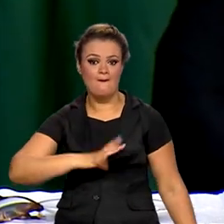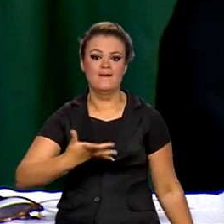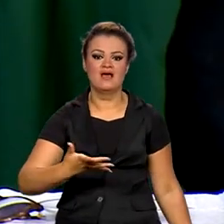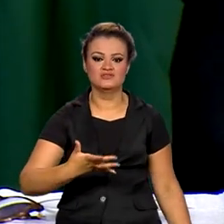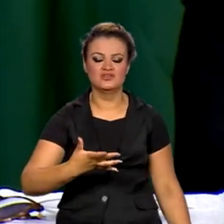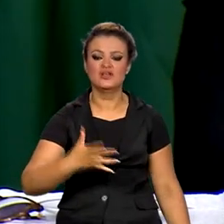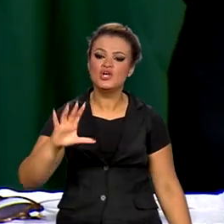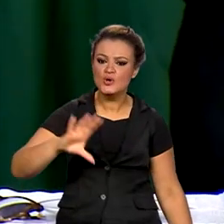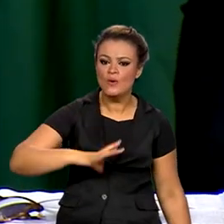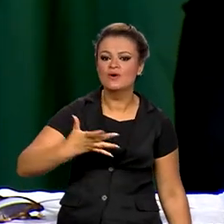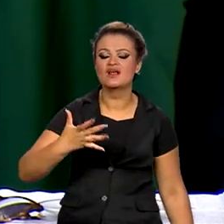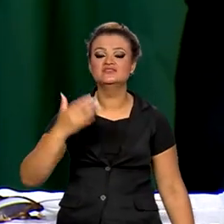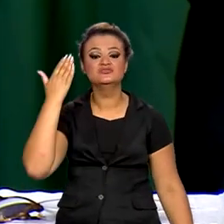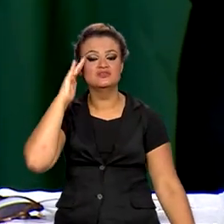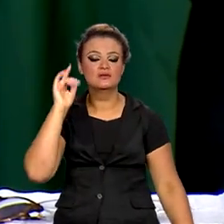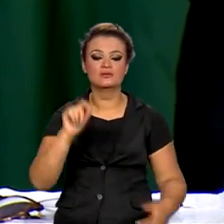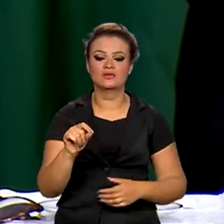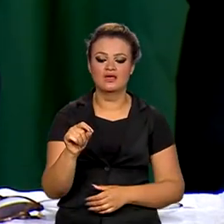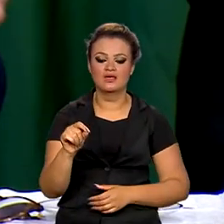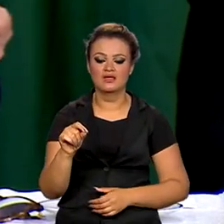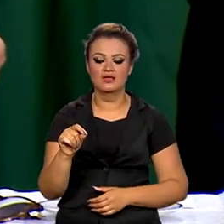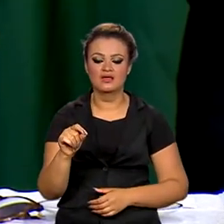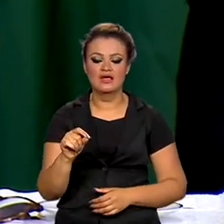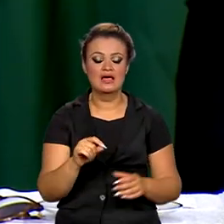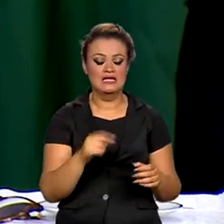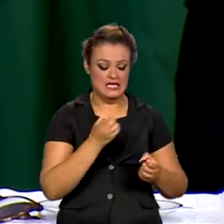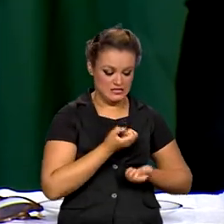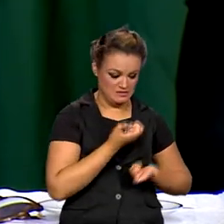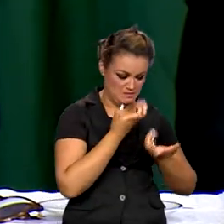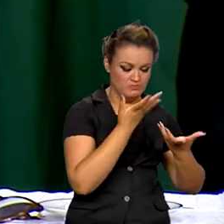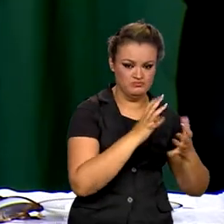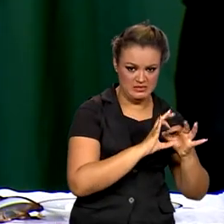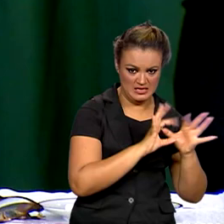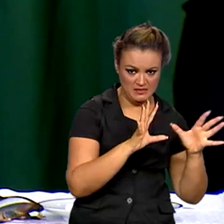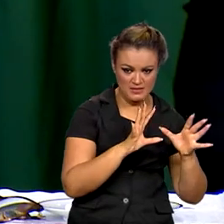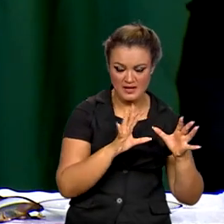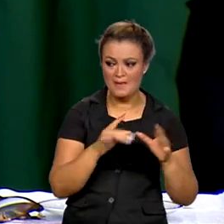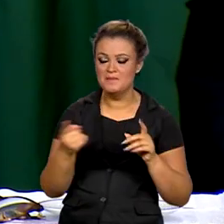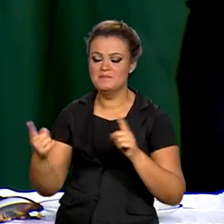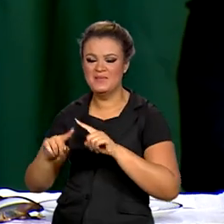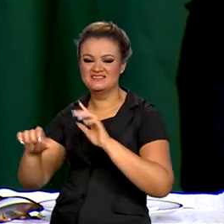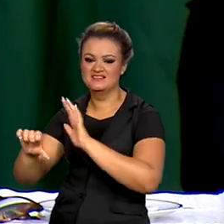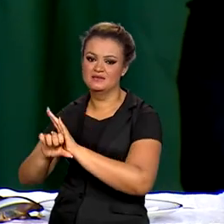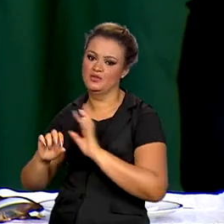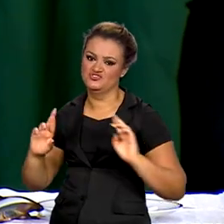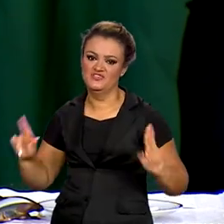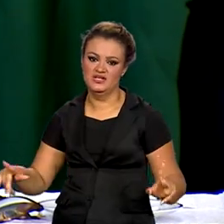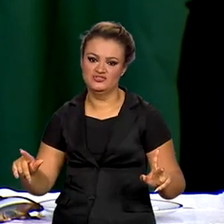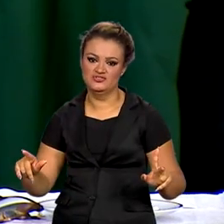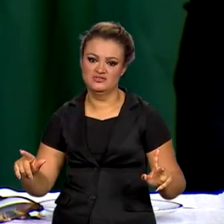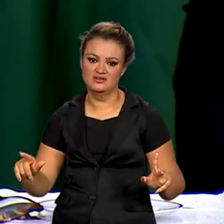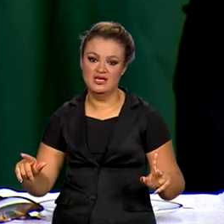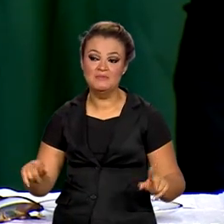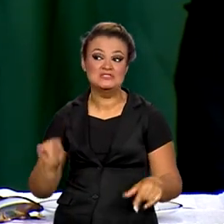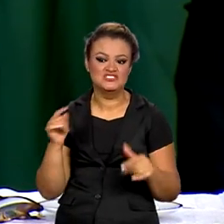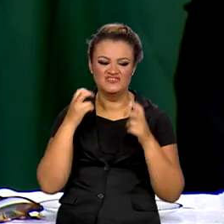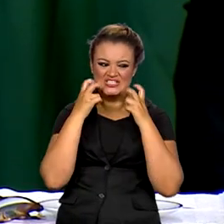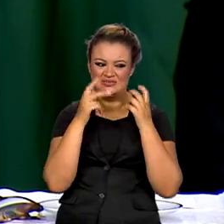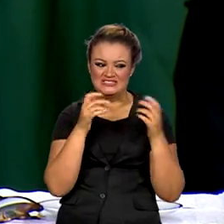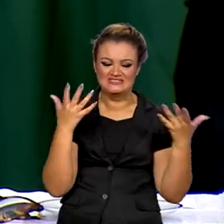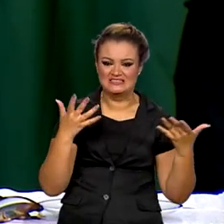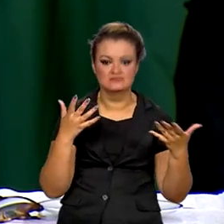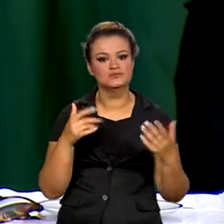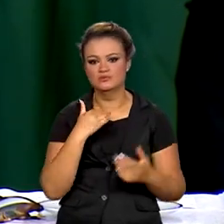de discutir a diferença entre liberdade de expressão e cretinice, ou nós não vamos chegar muito